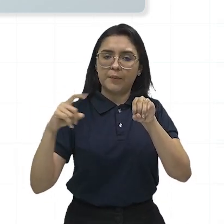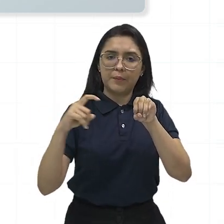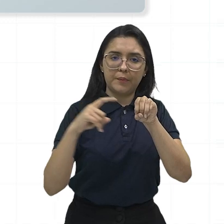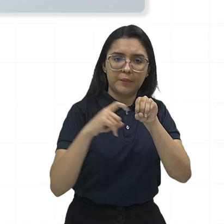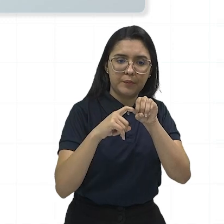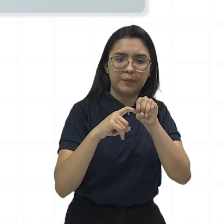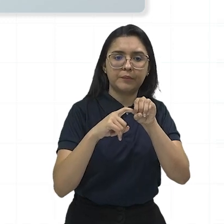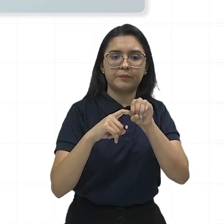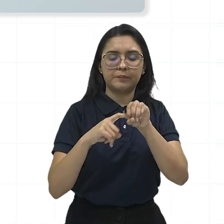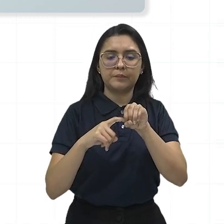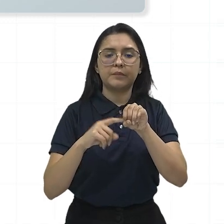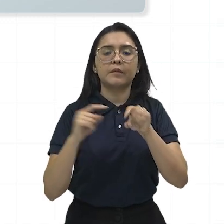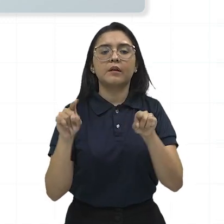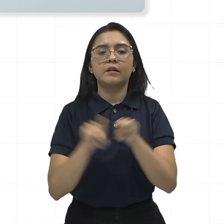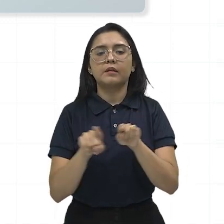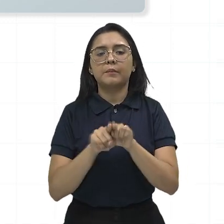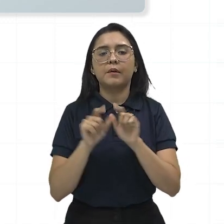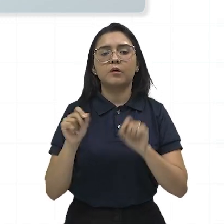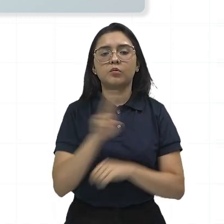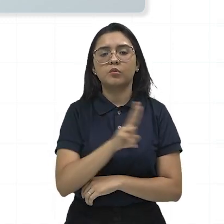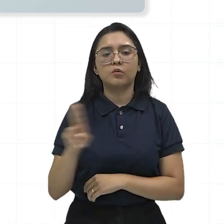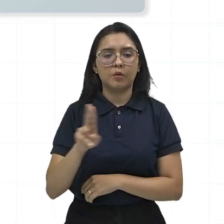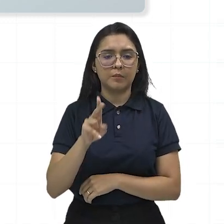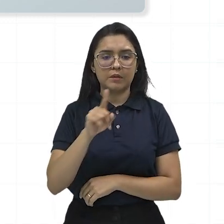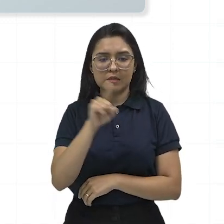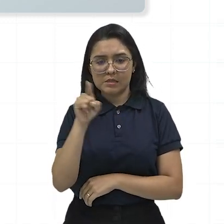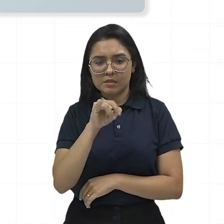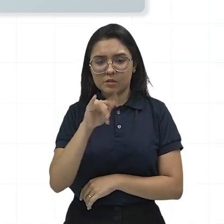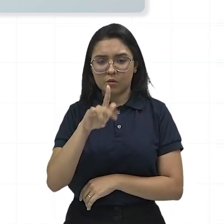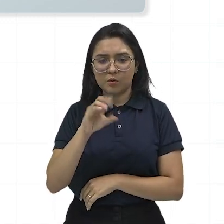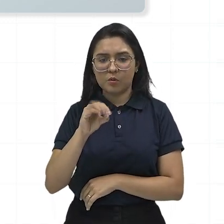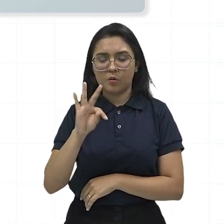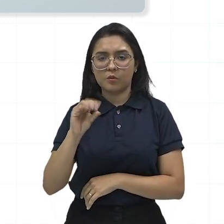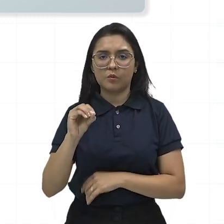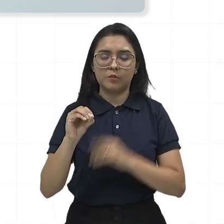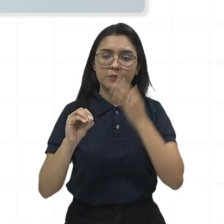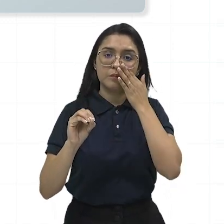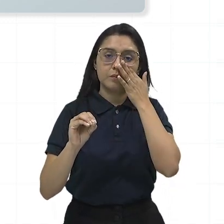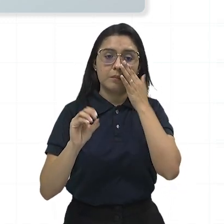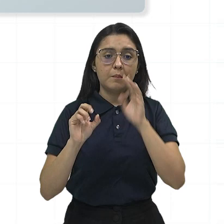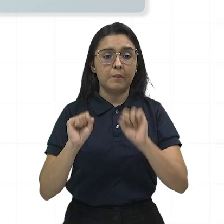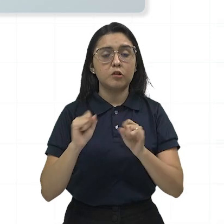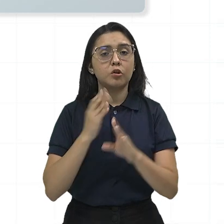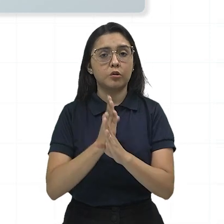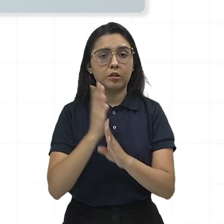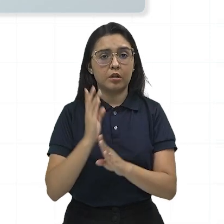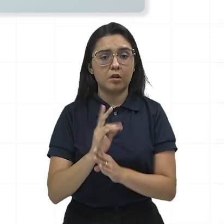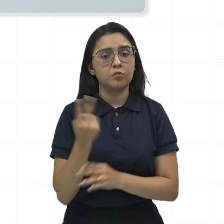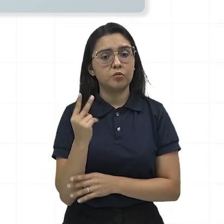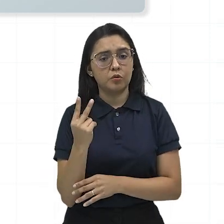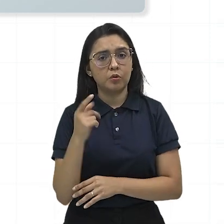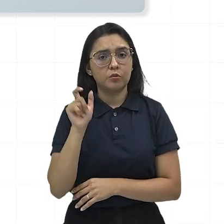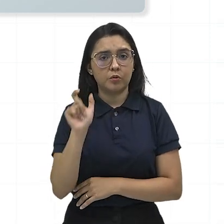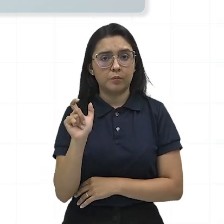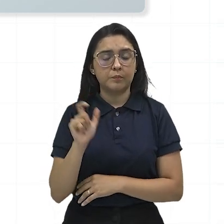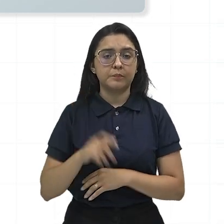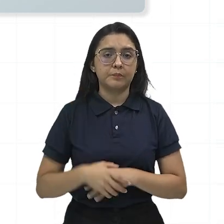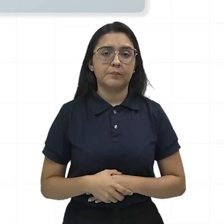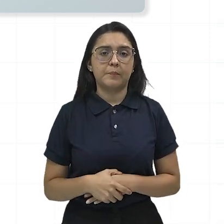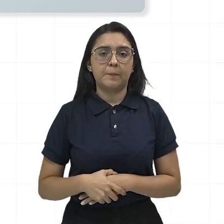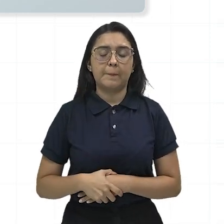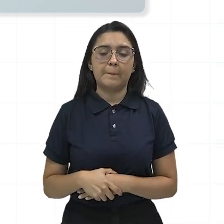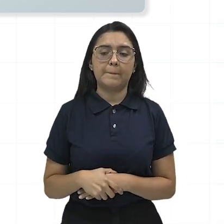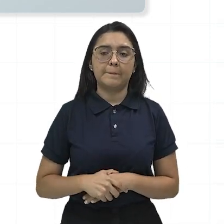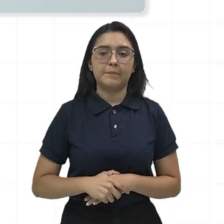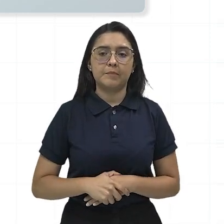que também é chamado de zigoto. Você pode encontrar um termo ou outro dentro do seu material didático,